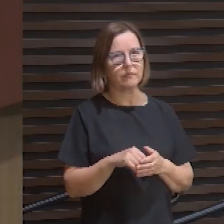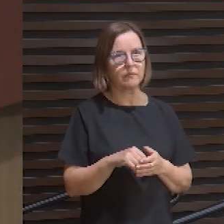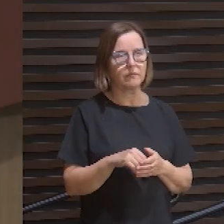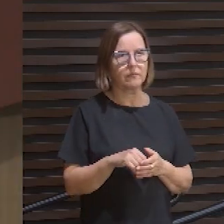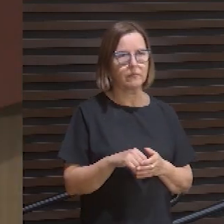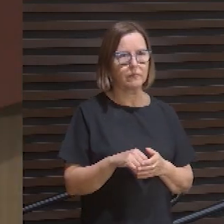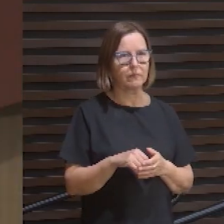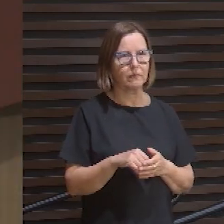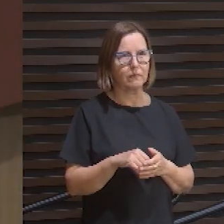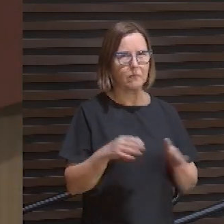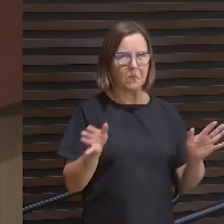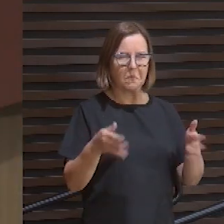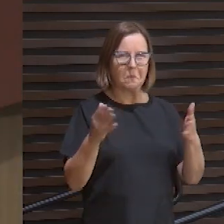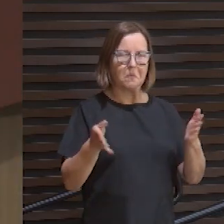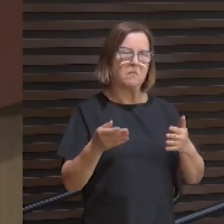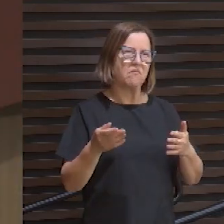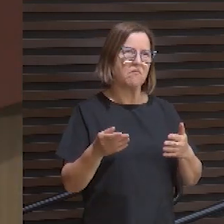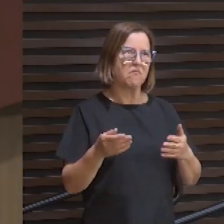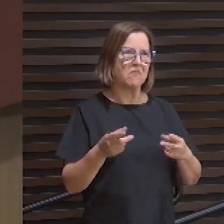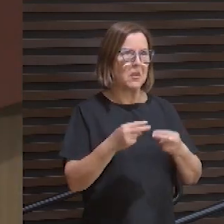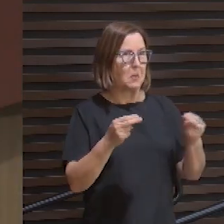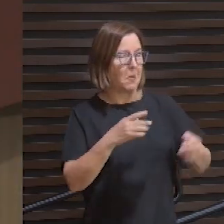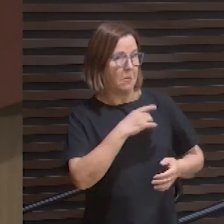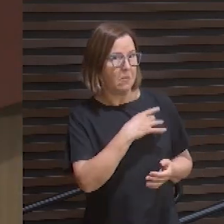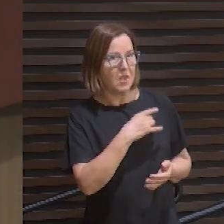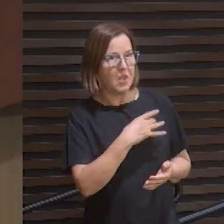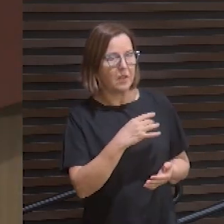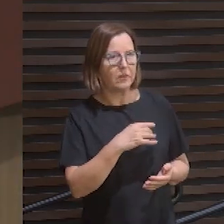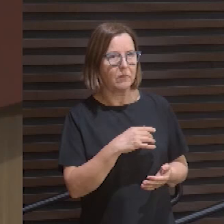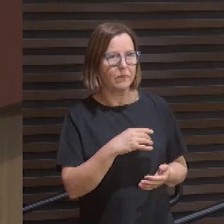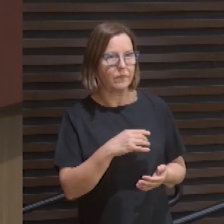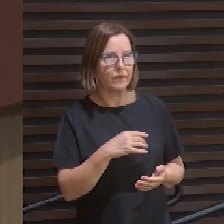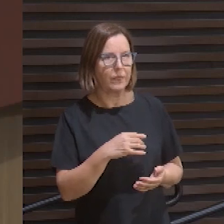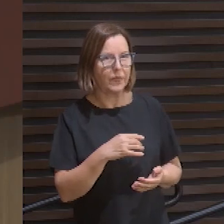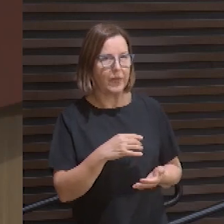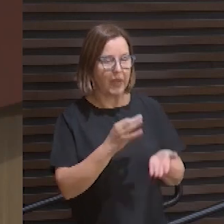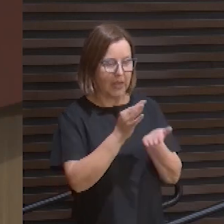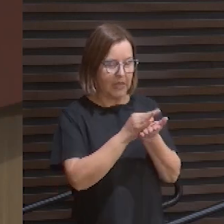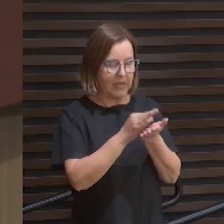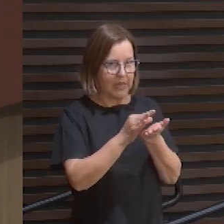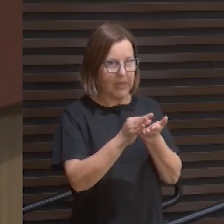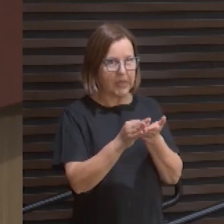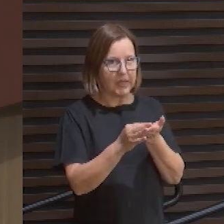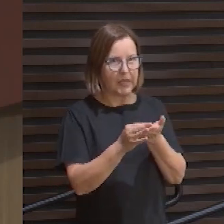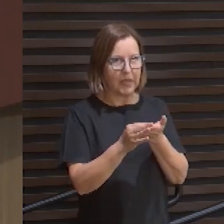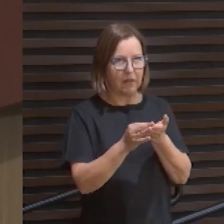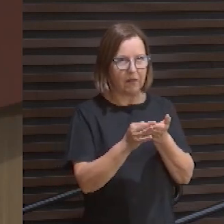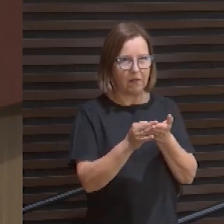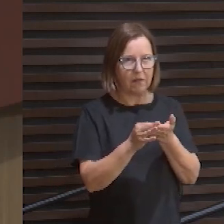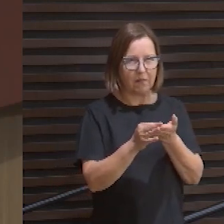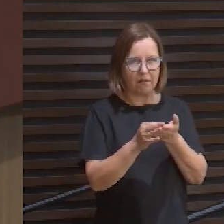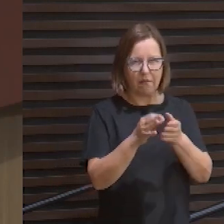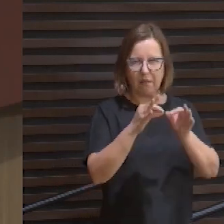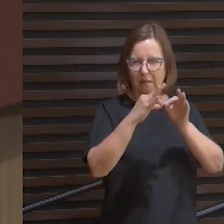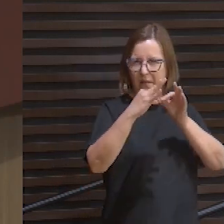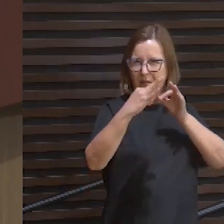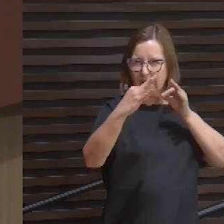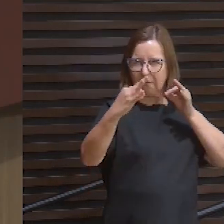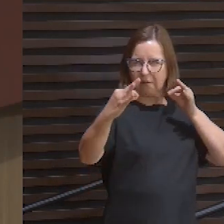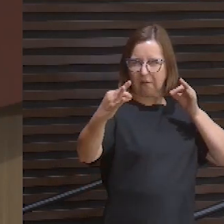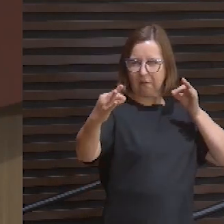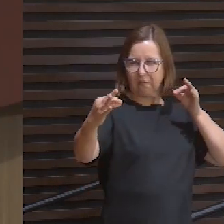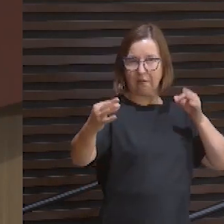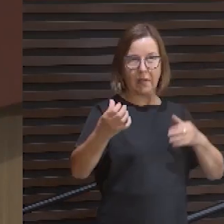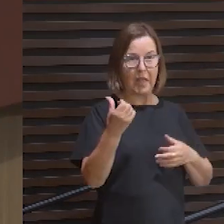de alguma coisa de medo, e as células a 60 quilômetros,